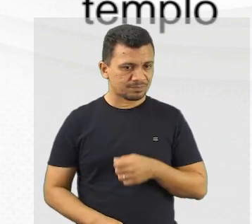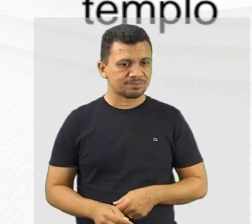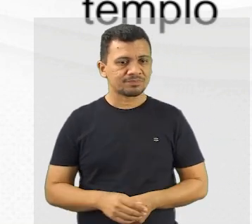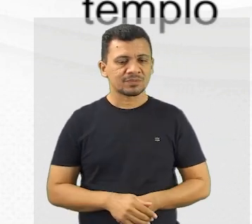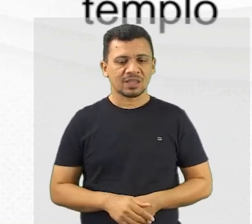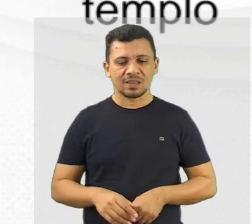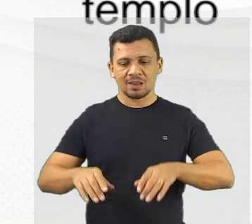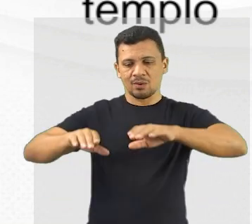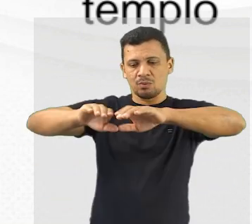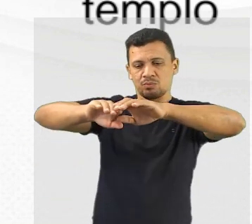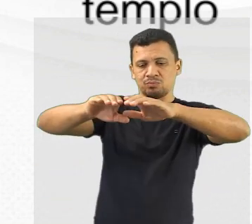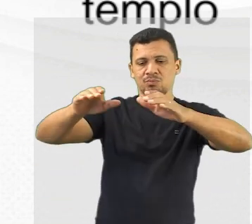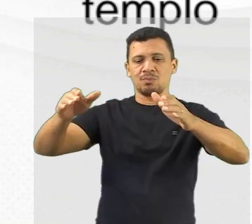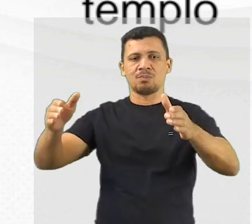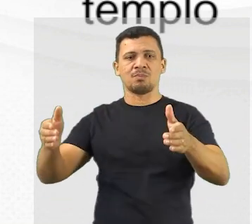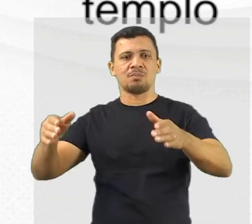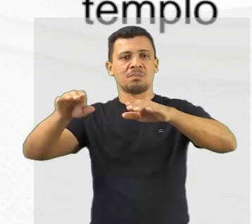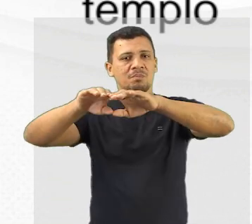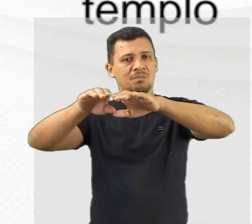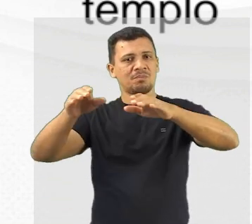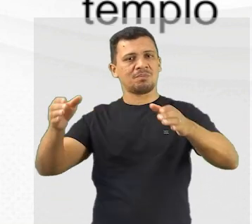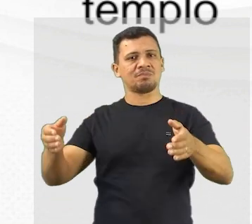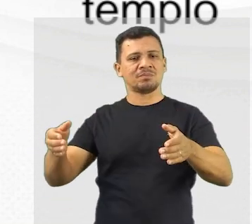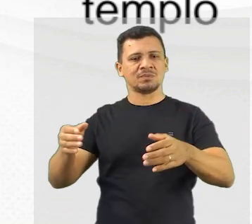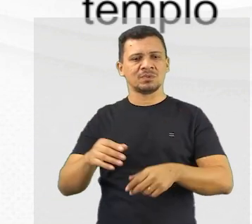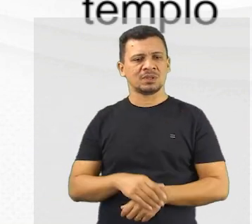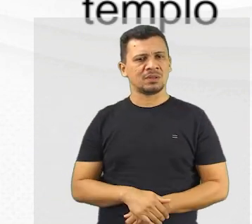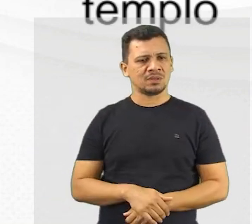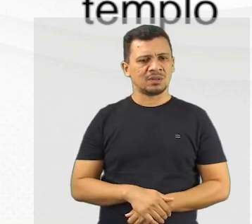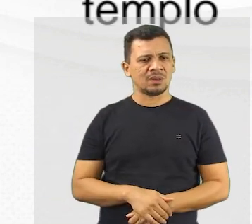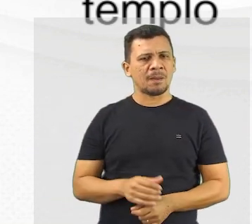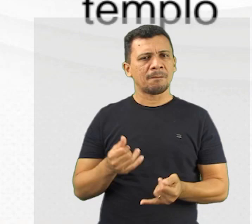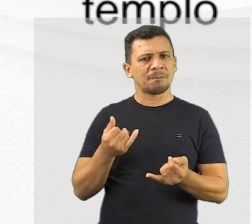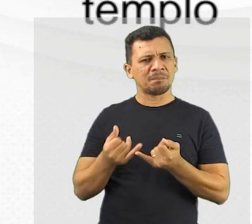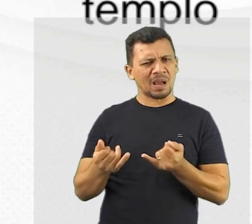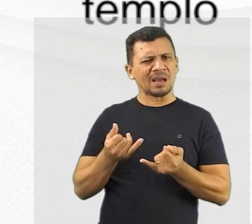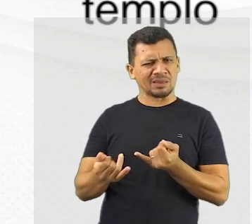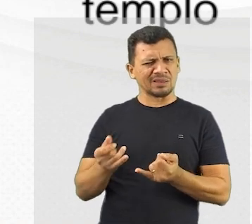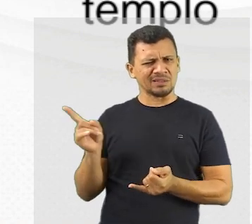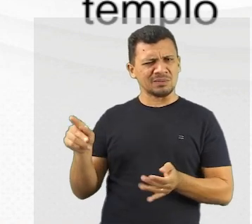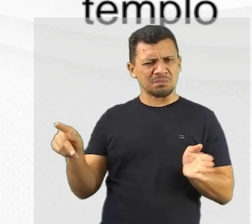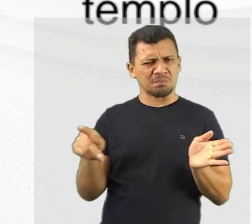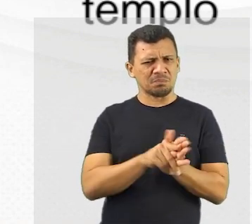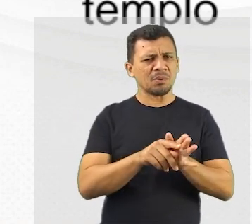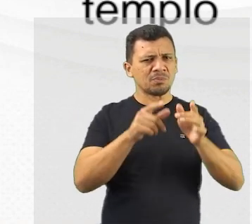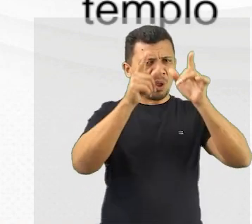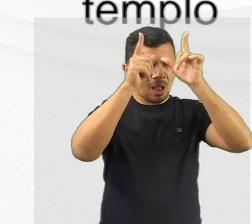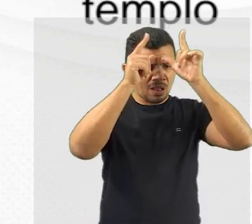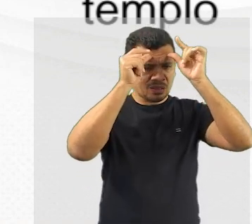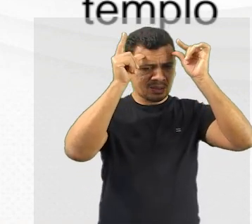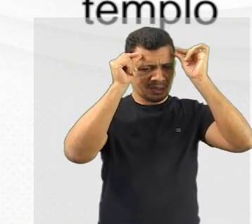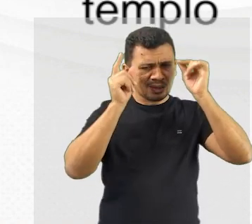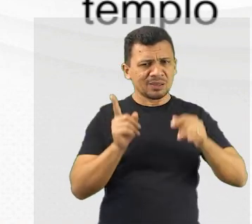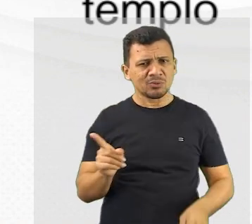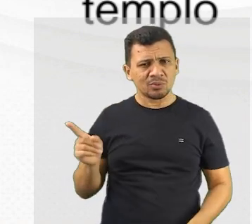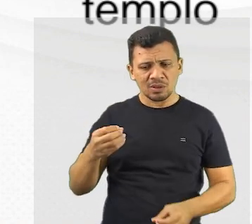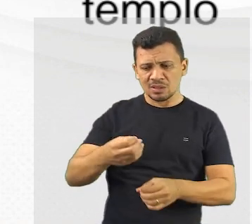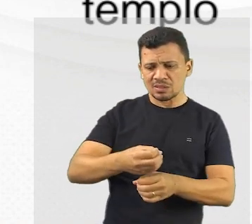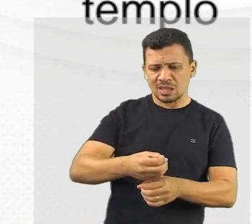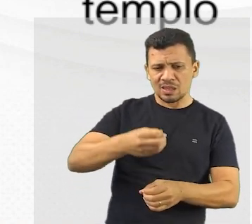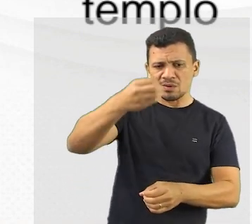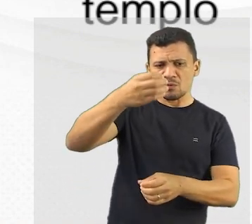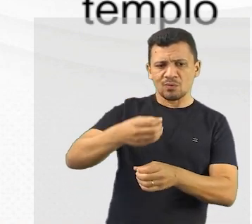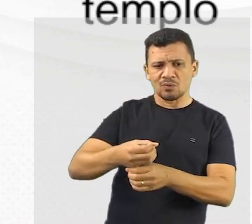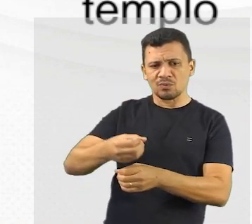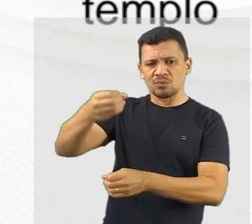é uma cobertura em forma de meia bola. Mas isso aqui não parece um templo grego com o frontão e as colunas? Sim, mas eu havia